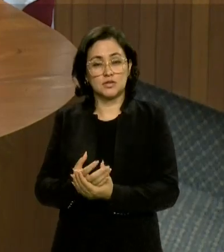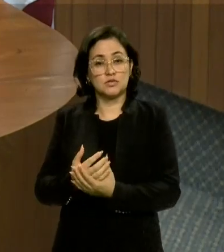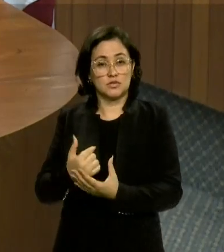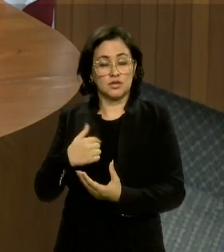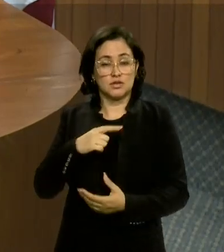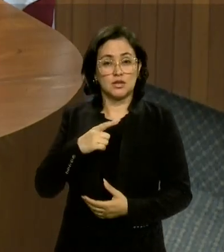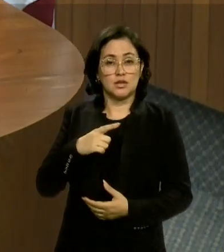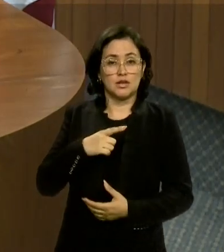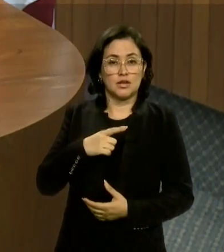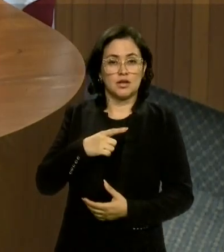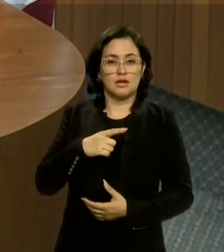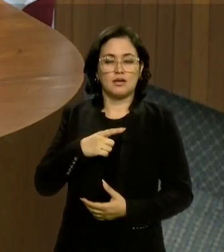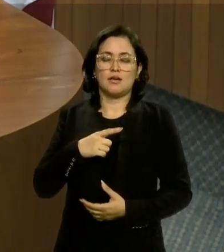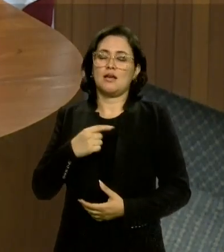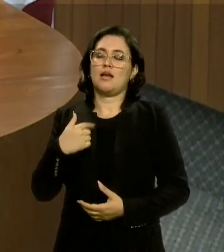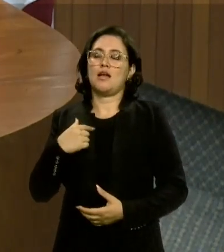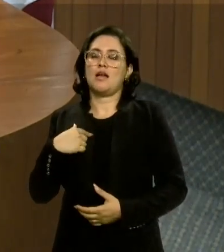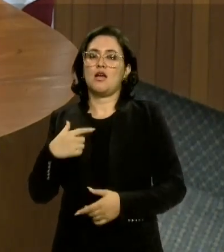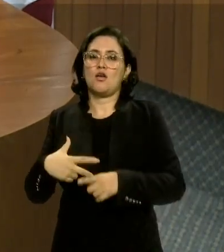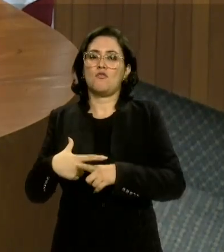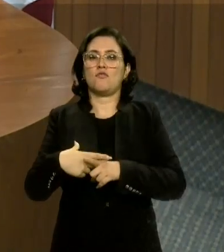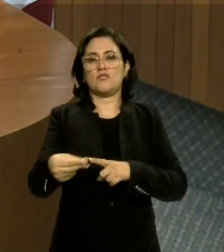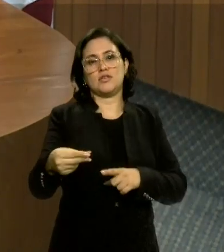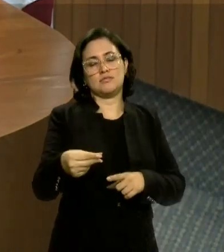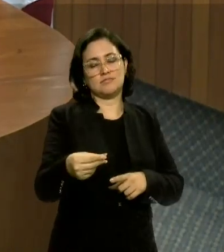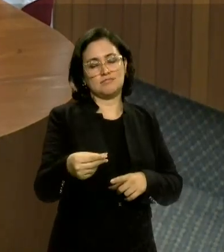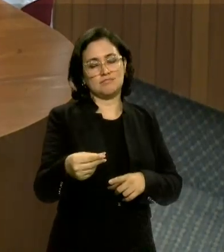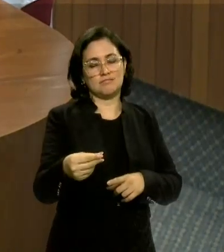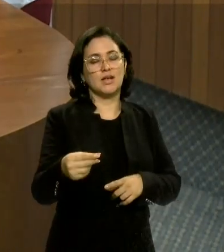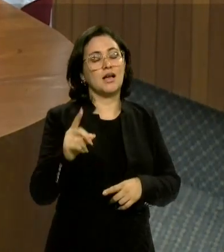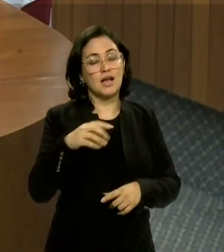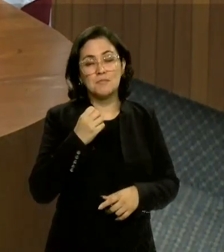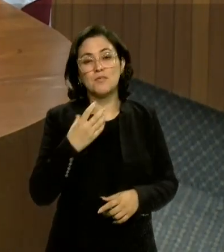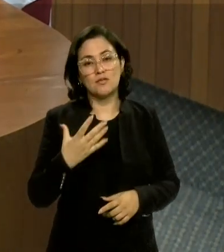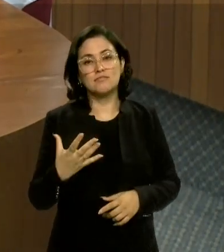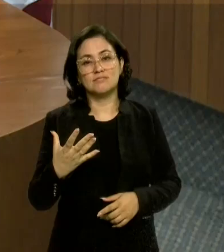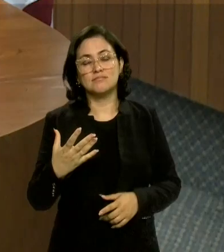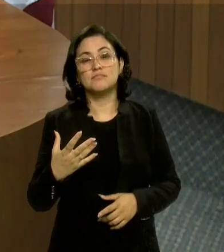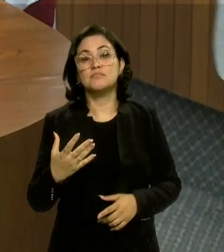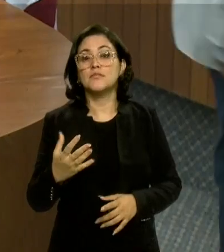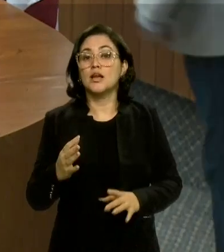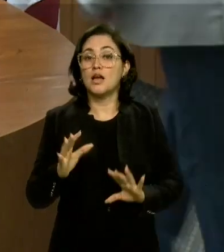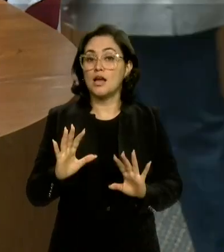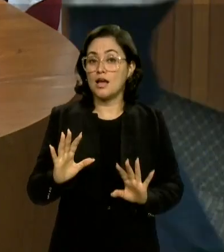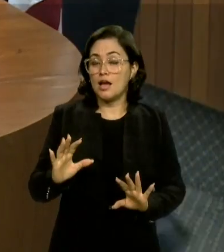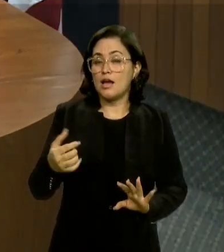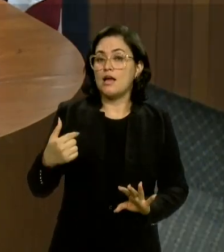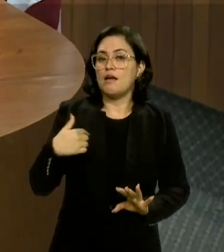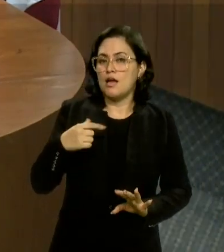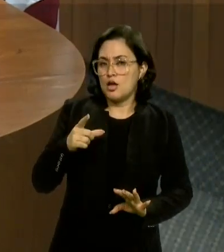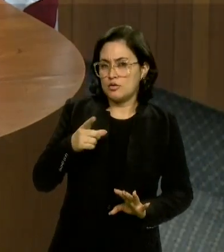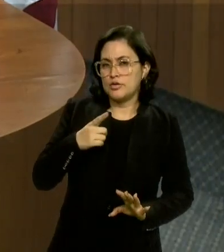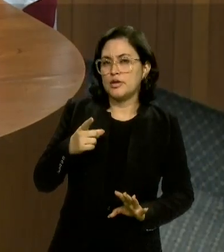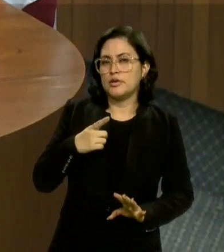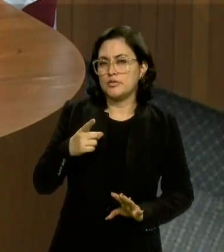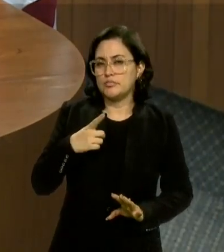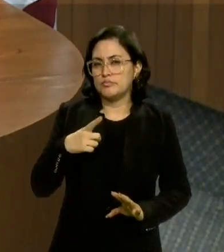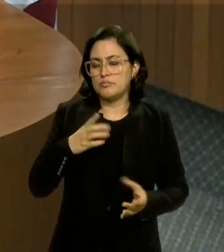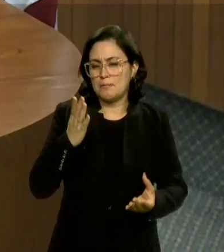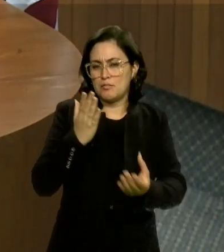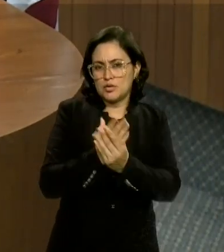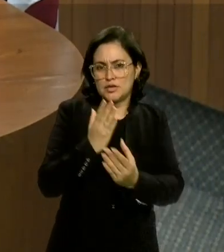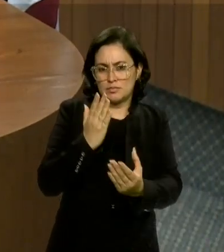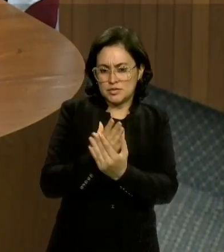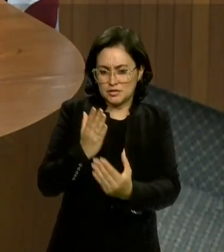venci. Isso é uma coisa muito boa. E olha que eu tenho um compêndio de processos ali